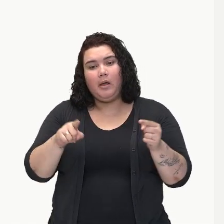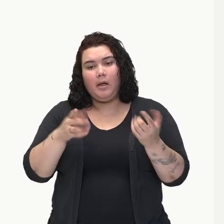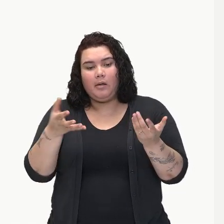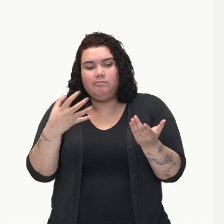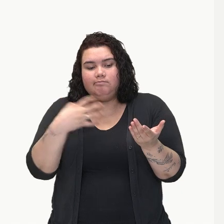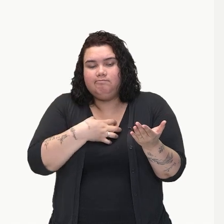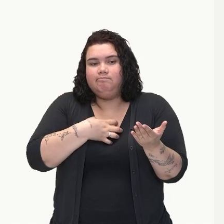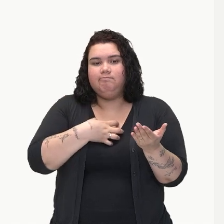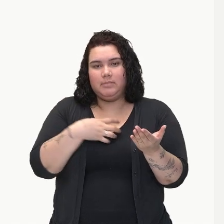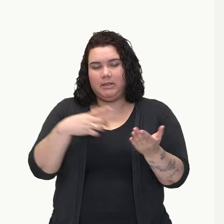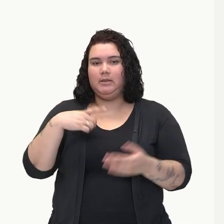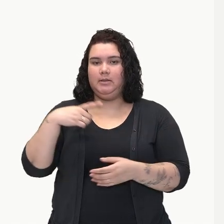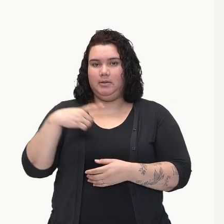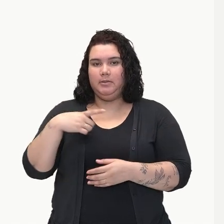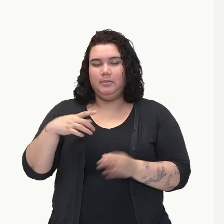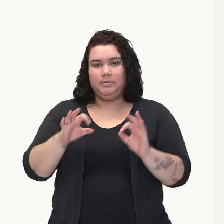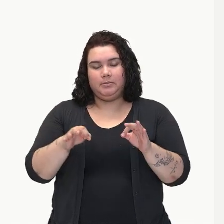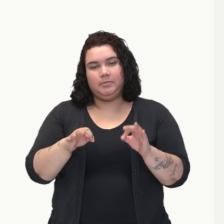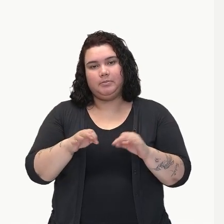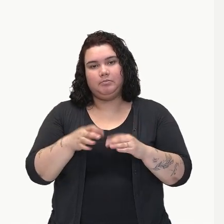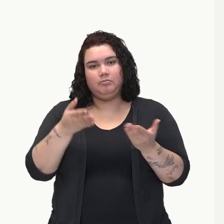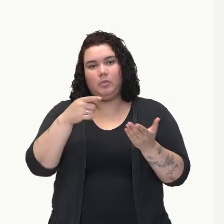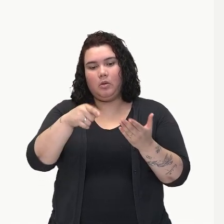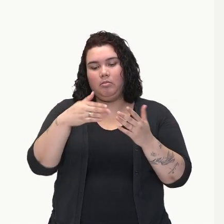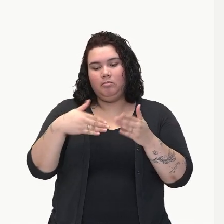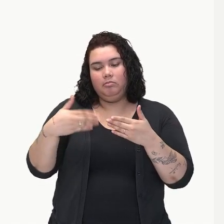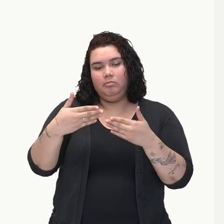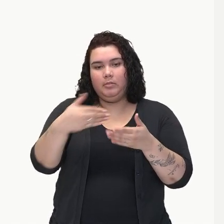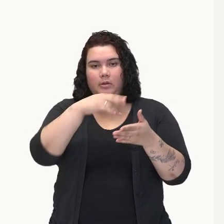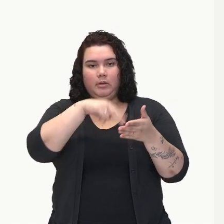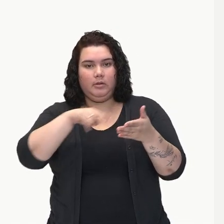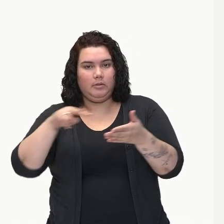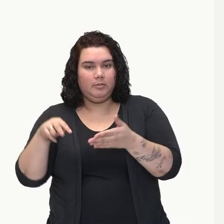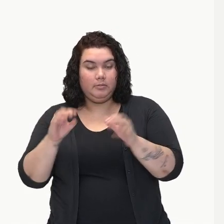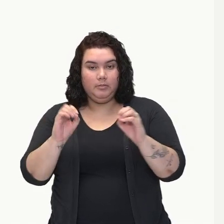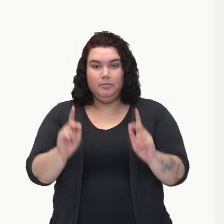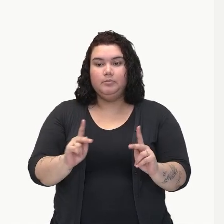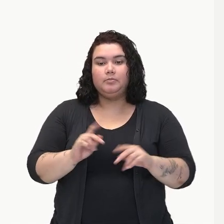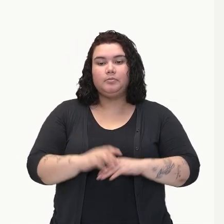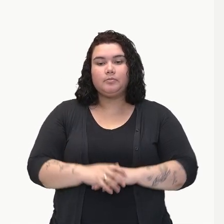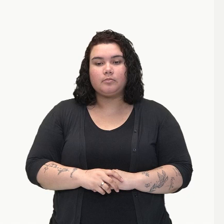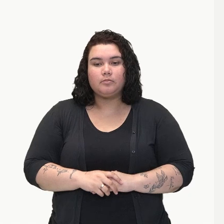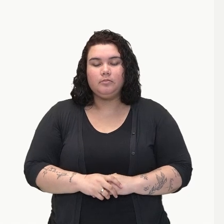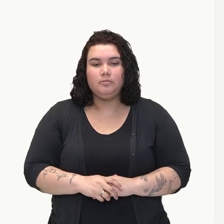vai sendo despertada à medida que você vai lendo, certo?